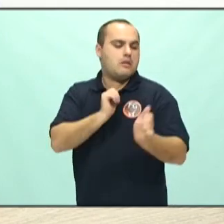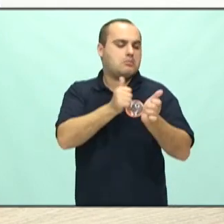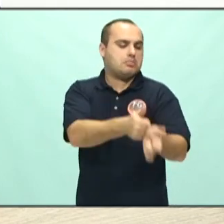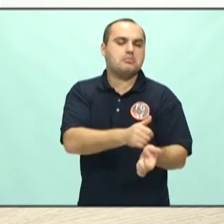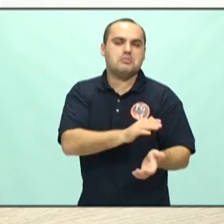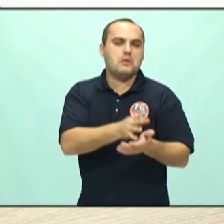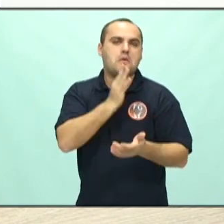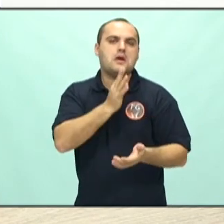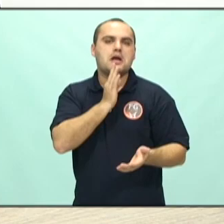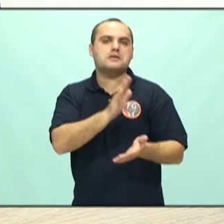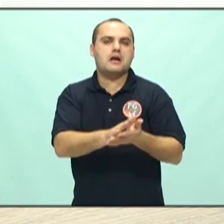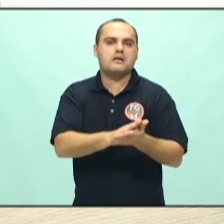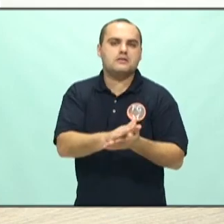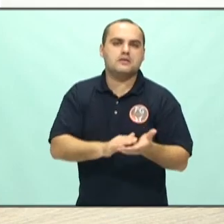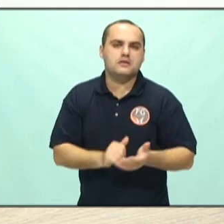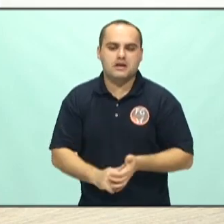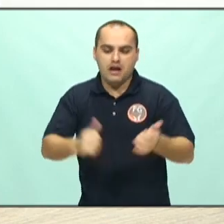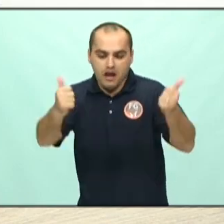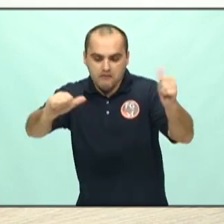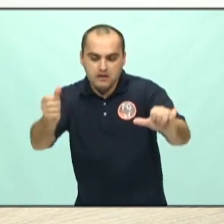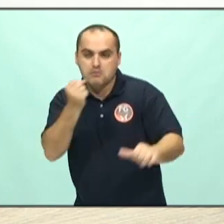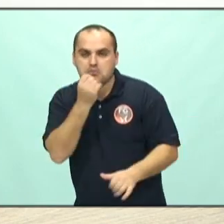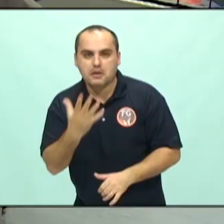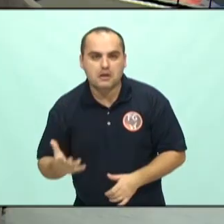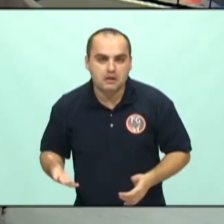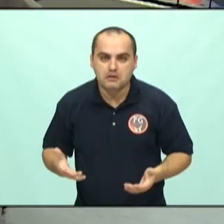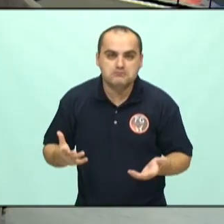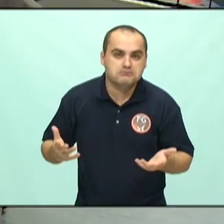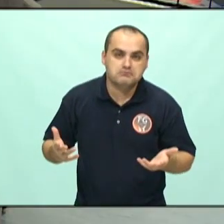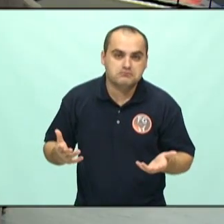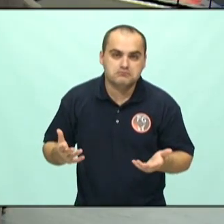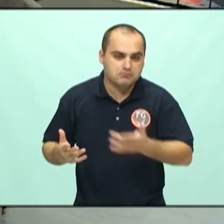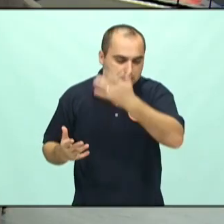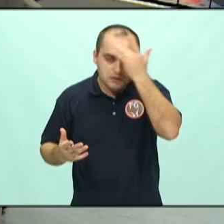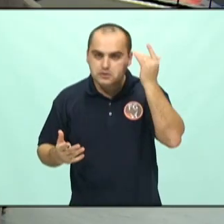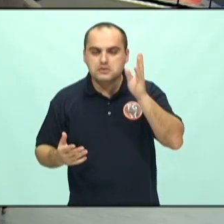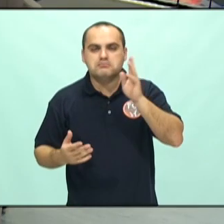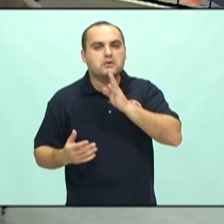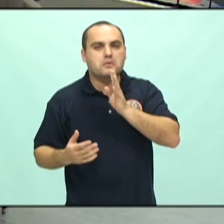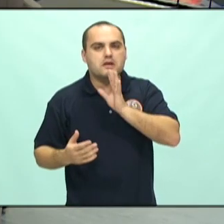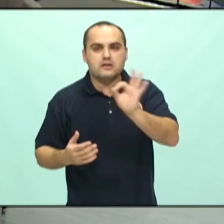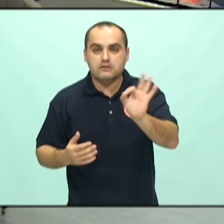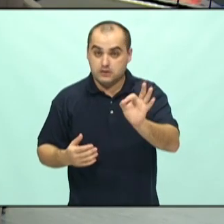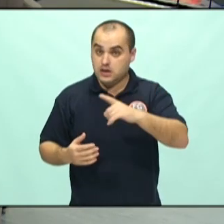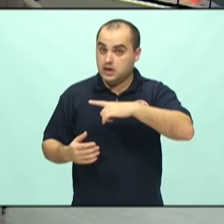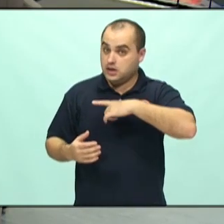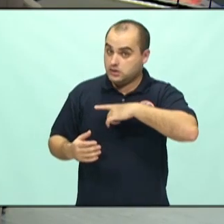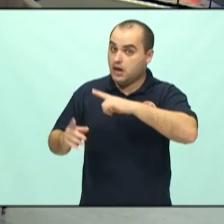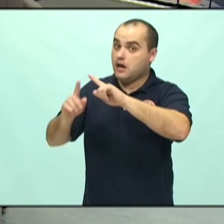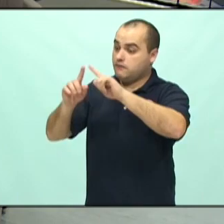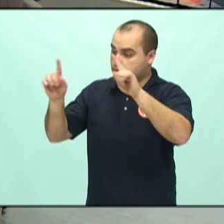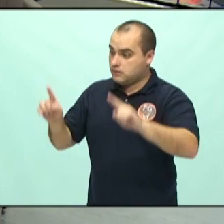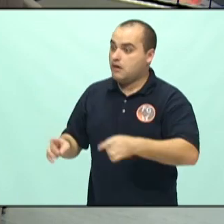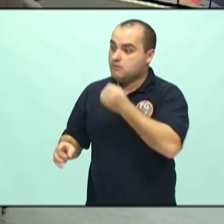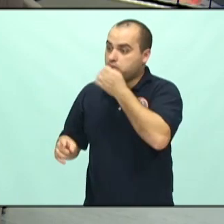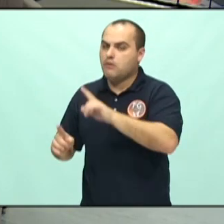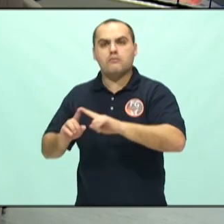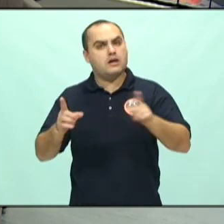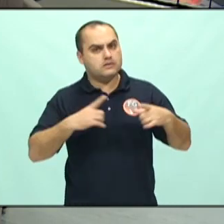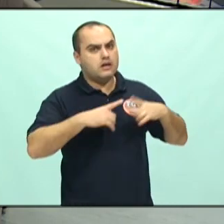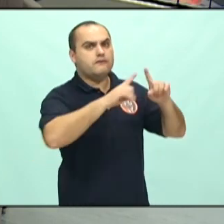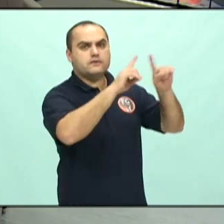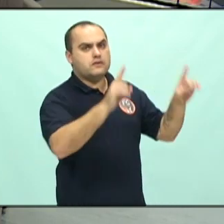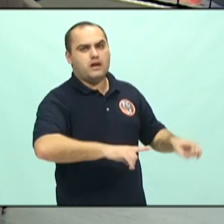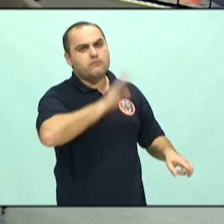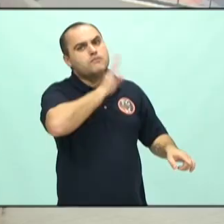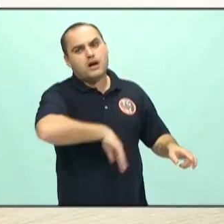e acaba avaliando bem, não conhece. Daí, são pessoas que às vezes nós temos bons servidores, mas nós temos maus servidores. Toda